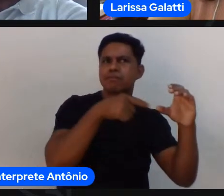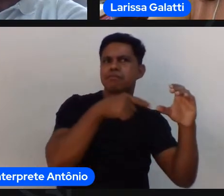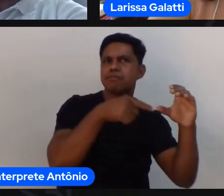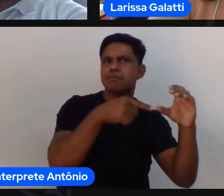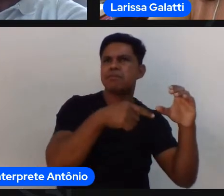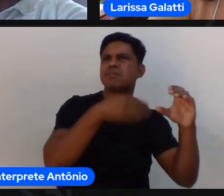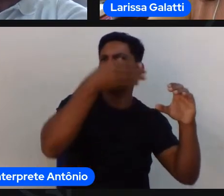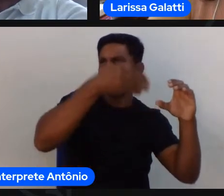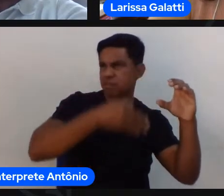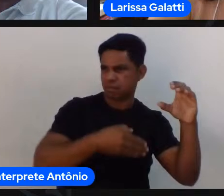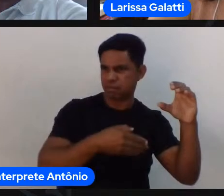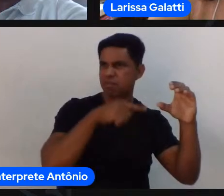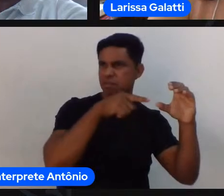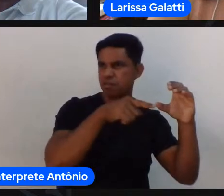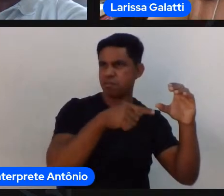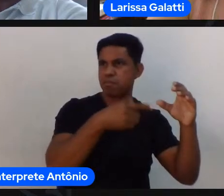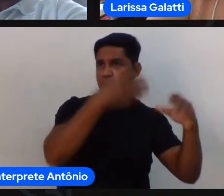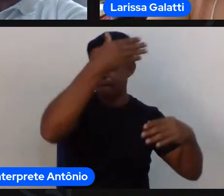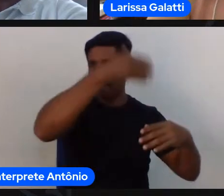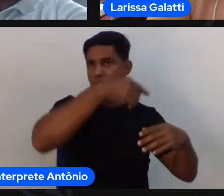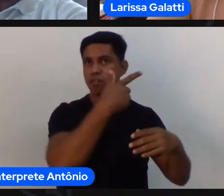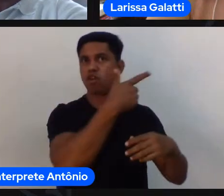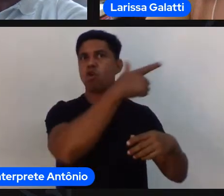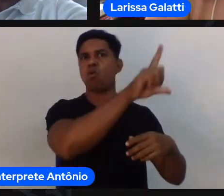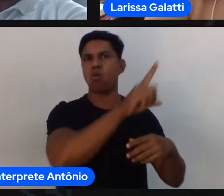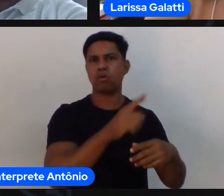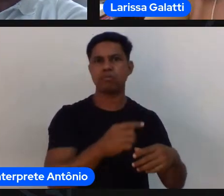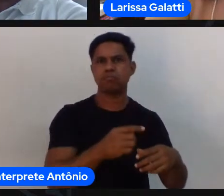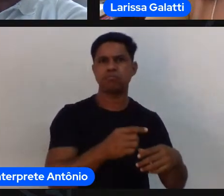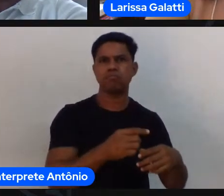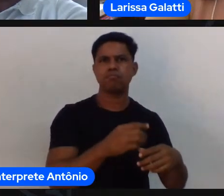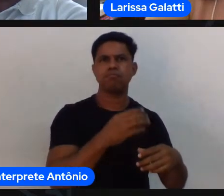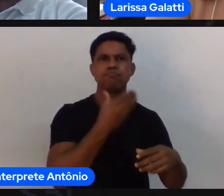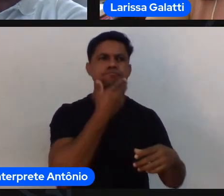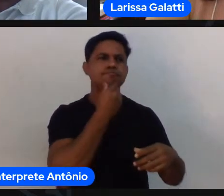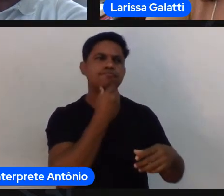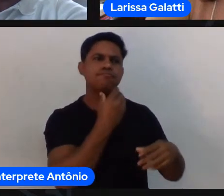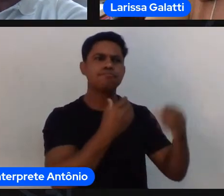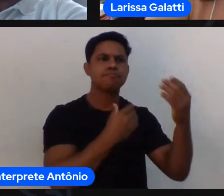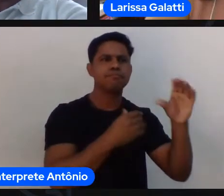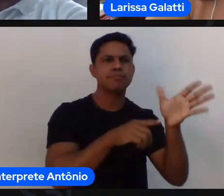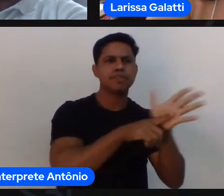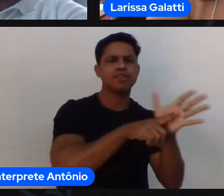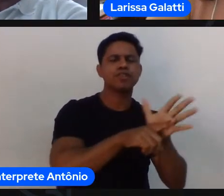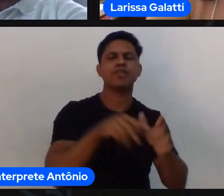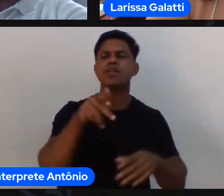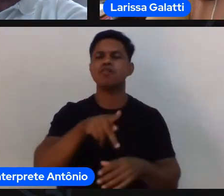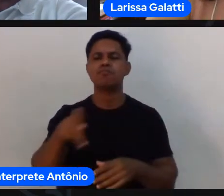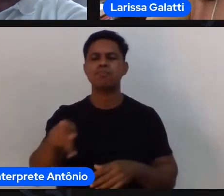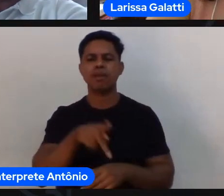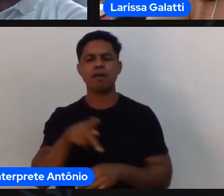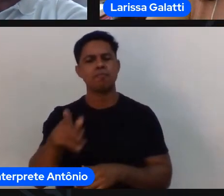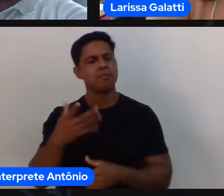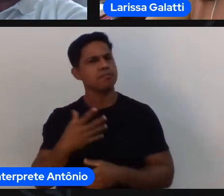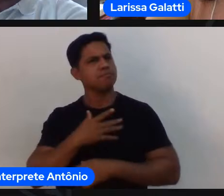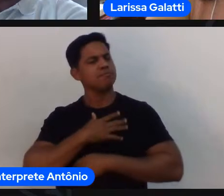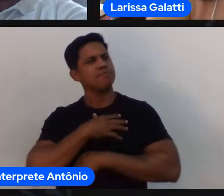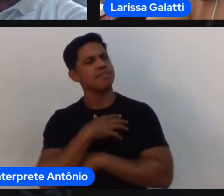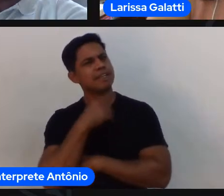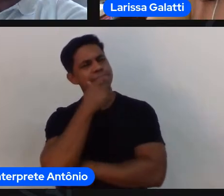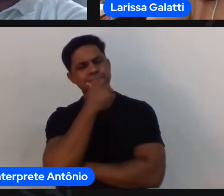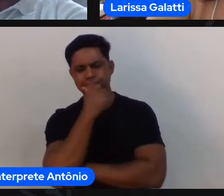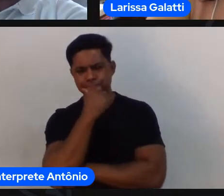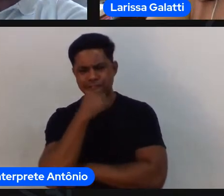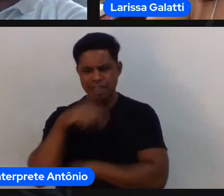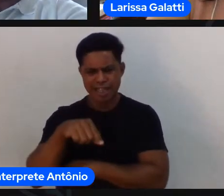pra professora pro treinador pro treinador né então eu tô eu tô falando uma coisa e fazendo outra se a minha ciência não serve pra eu dar aula a minha ciência